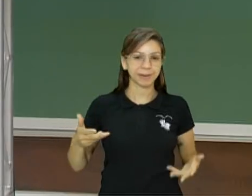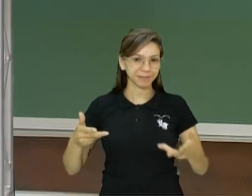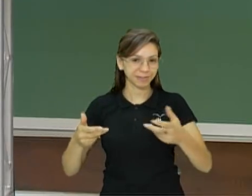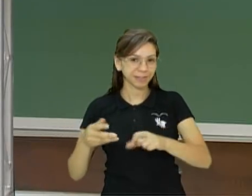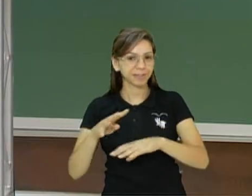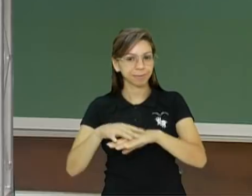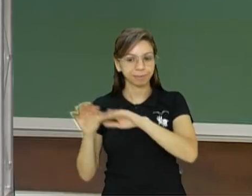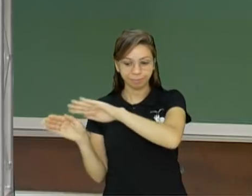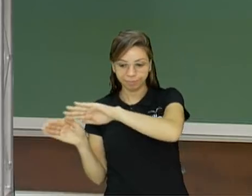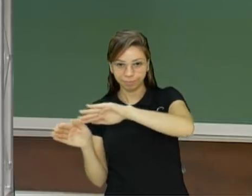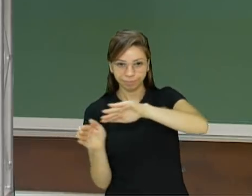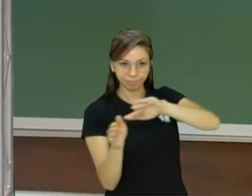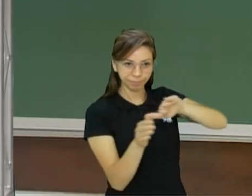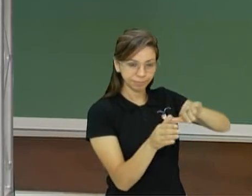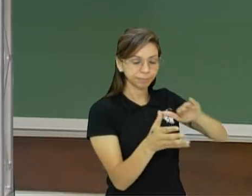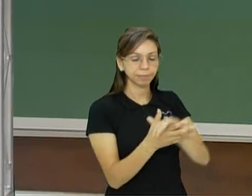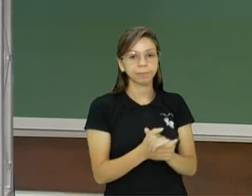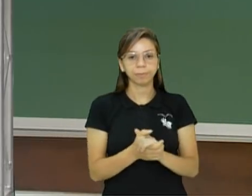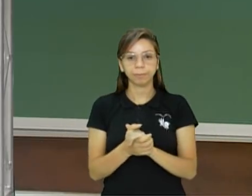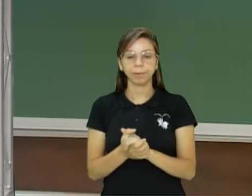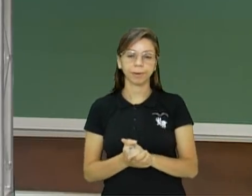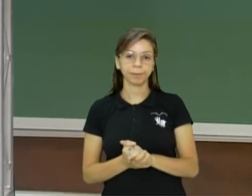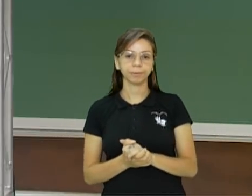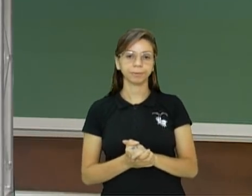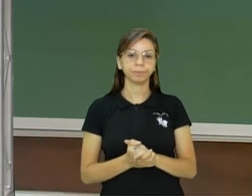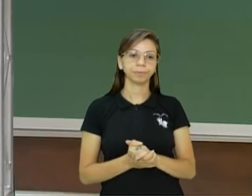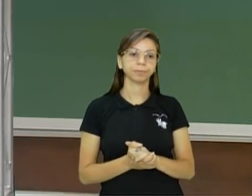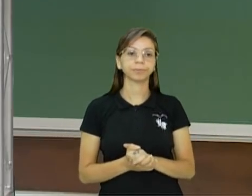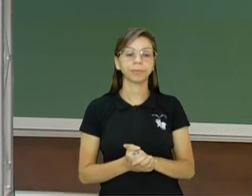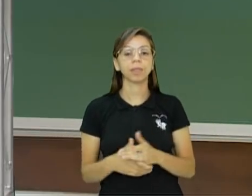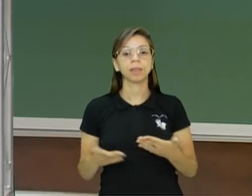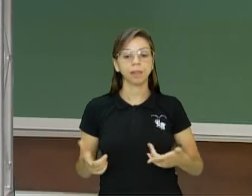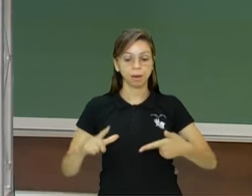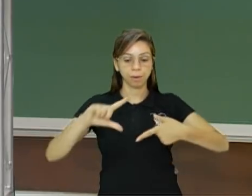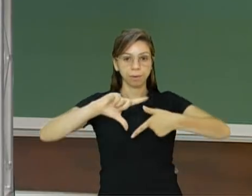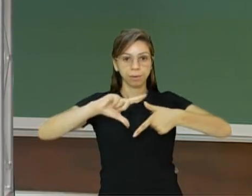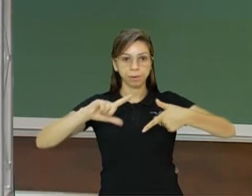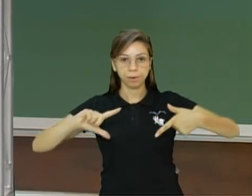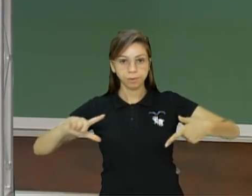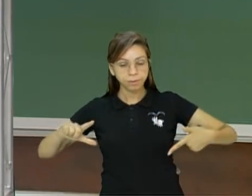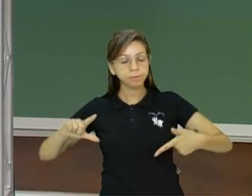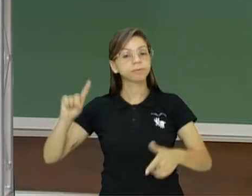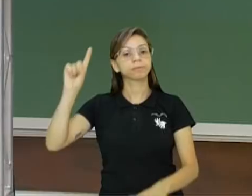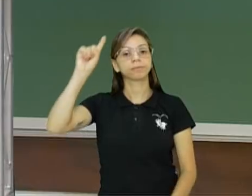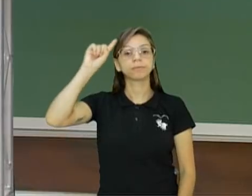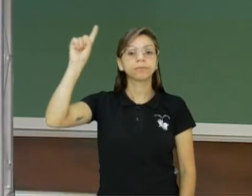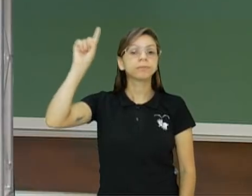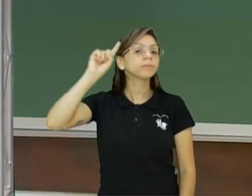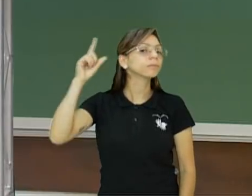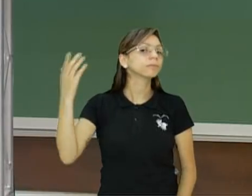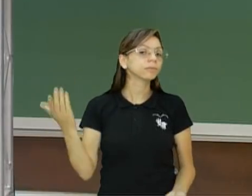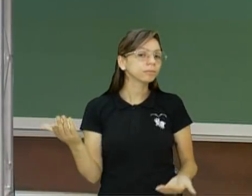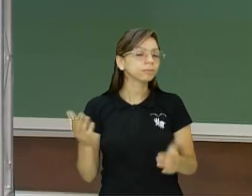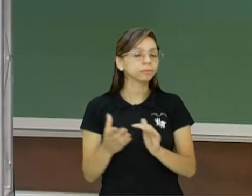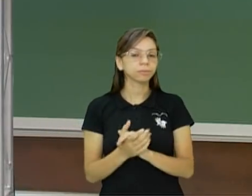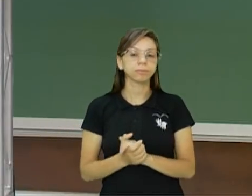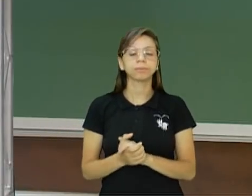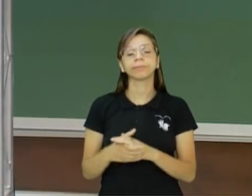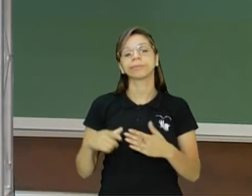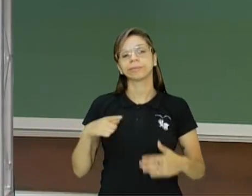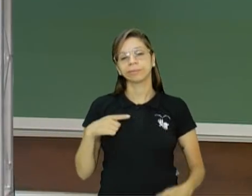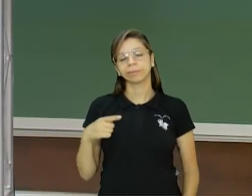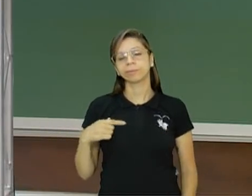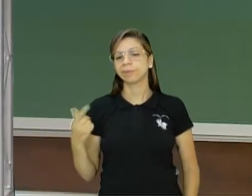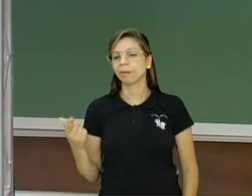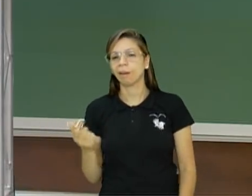com a prof. Então, vamos falar da geometria no cotidiano. Muitos